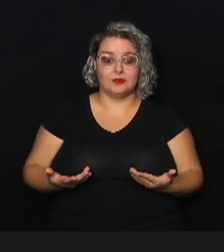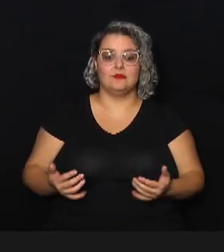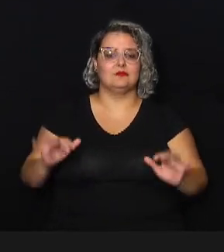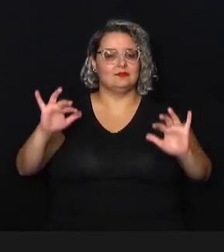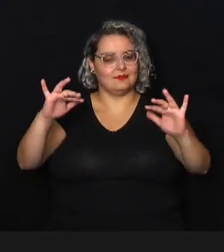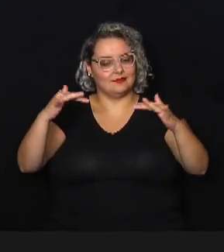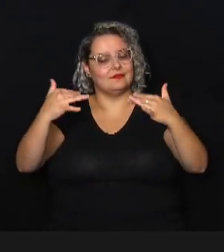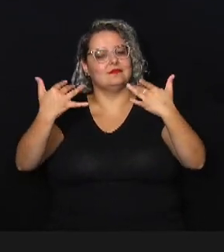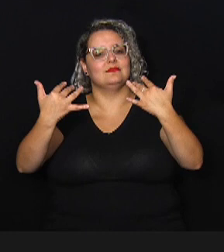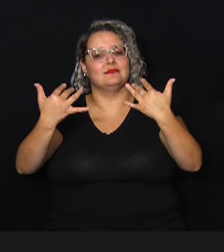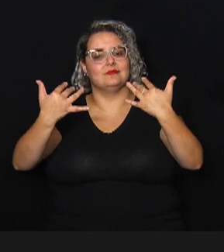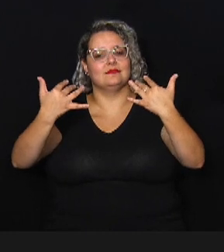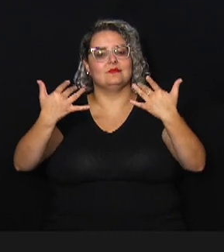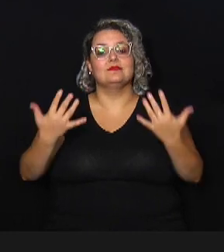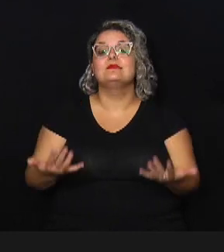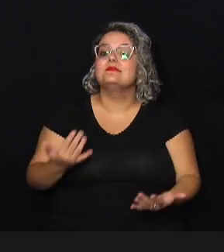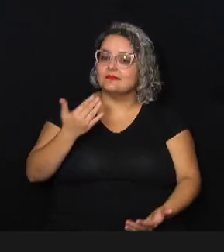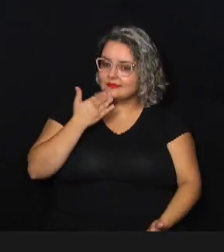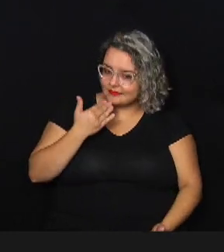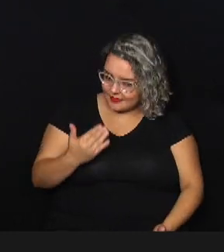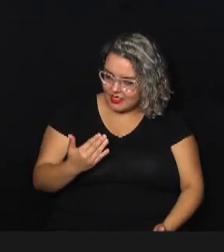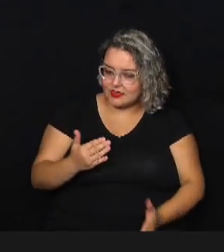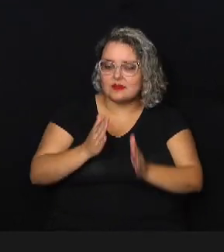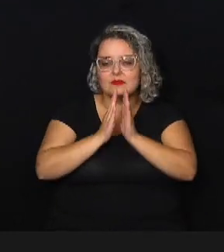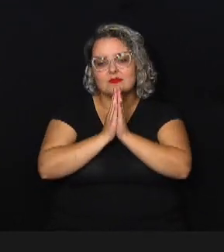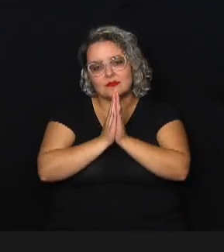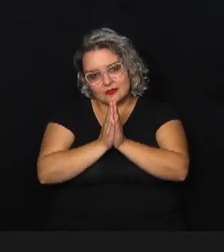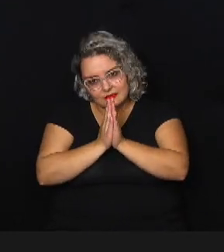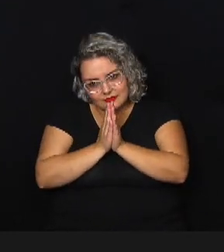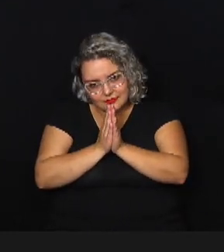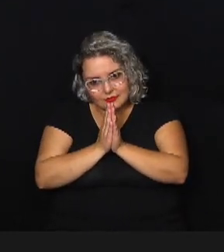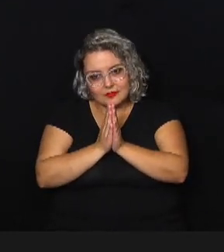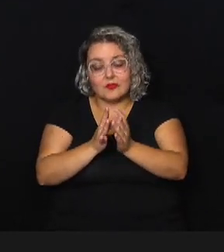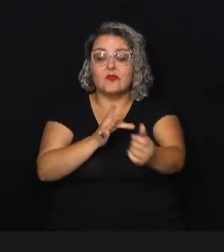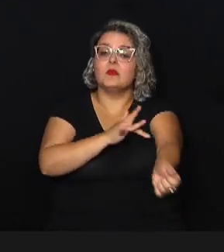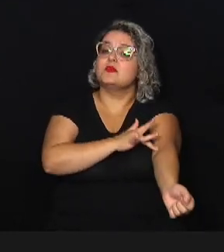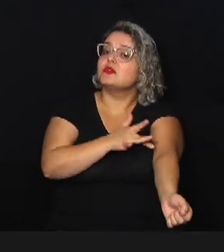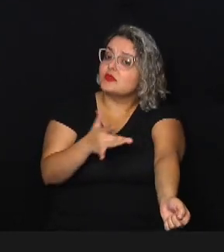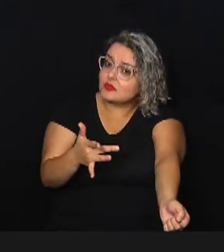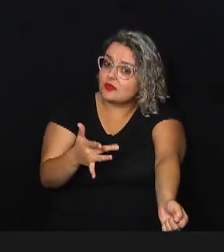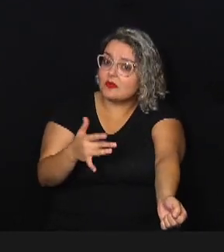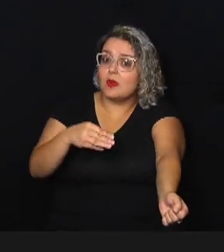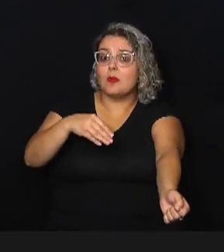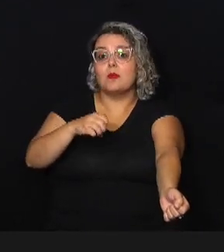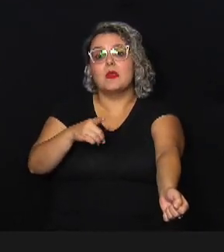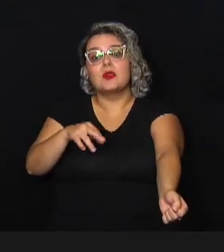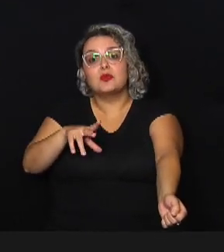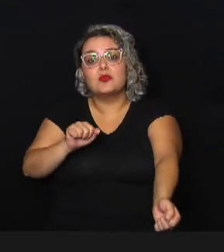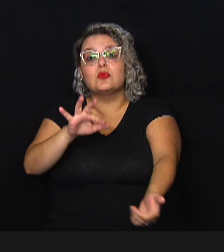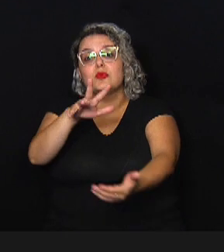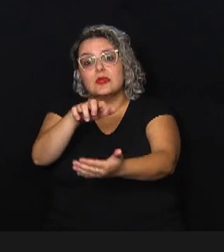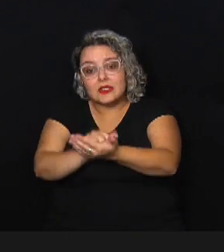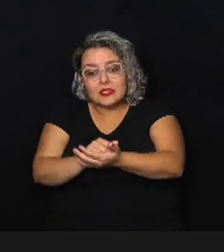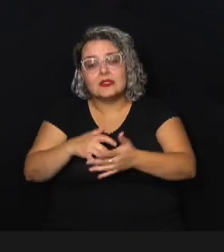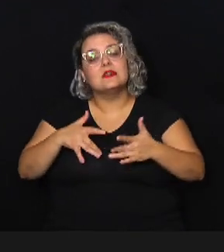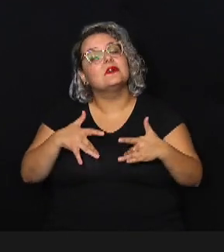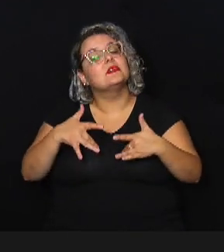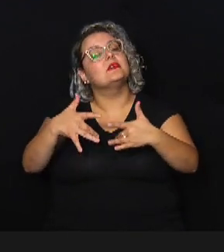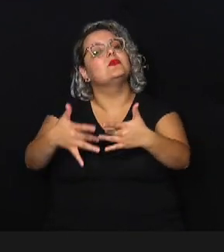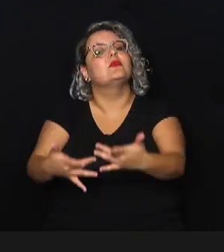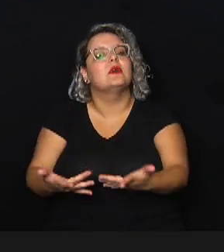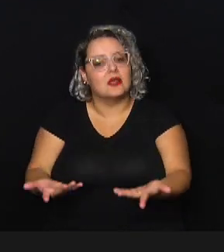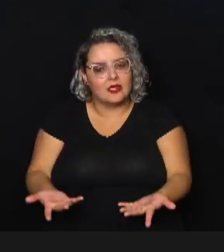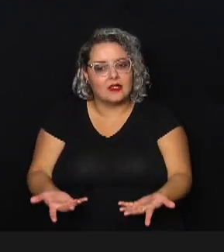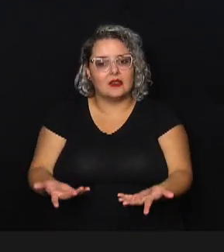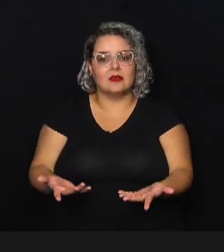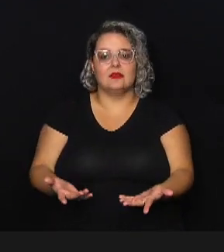audiência. Peço encarecidamente, vamos doar sangue, vamos fazer o cadastro no banco de medula,